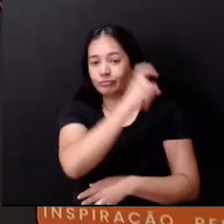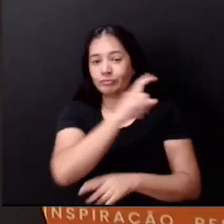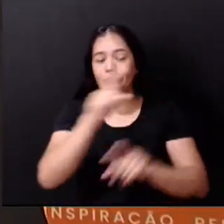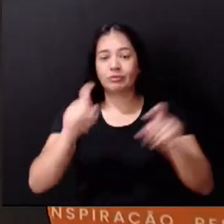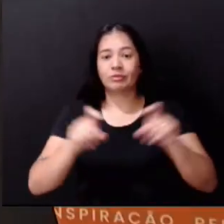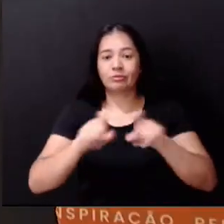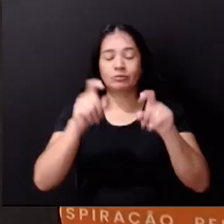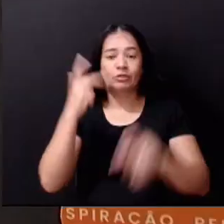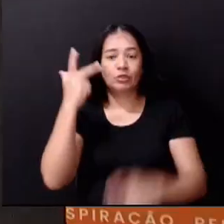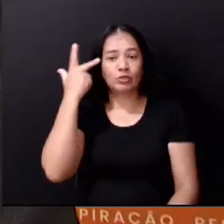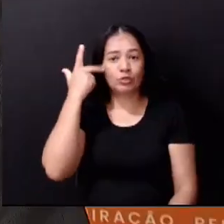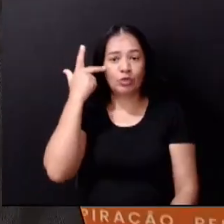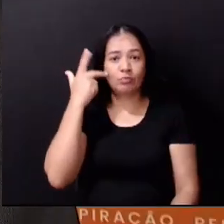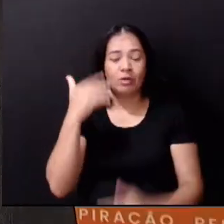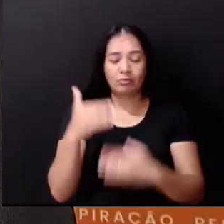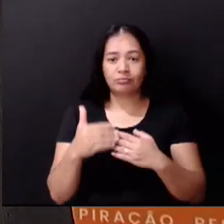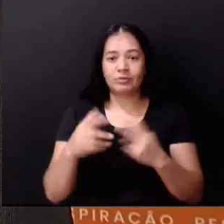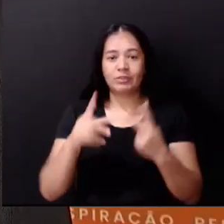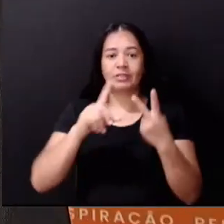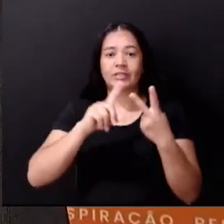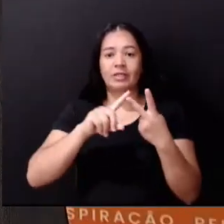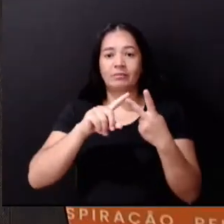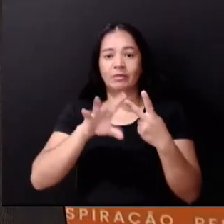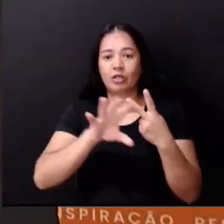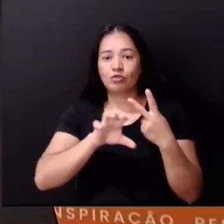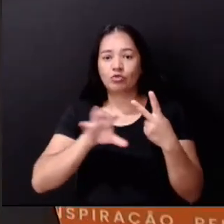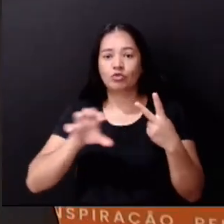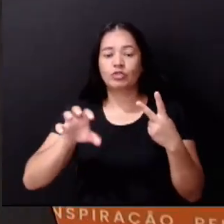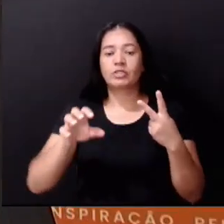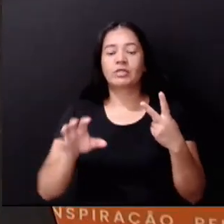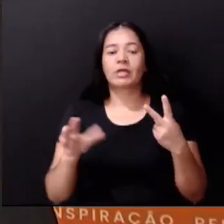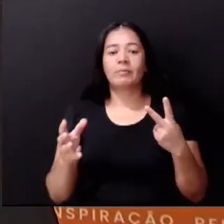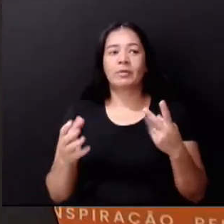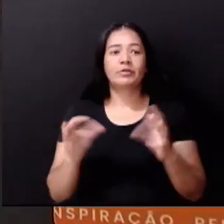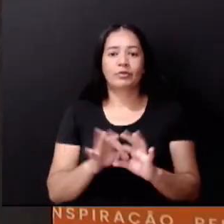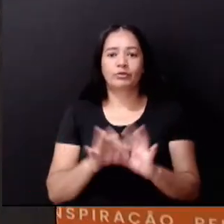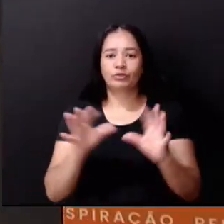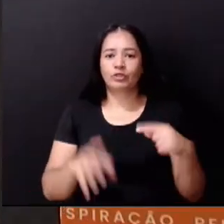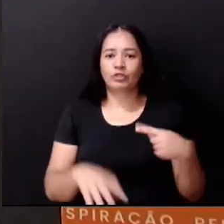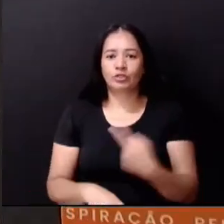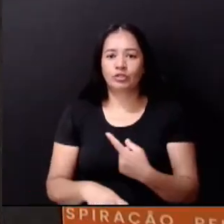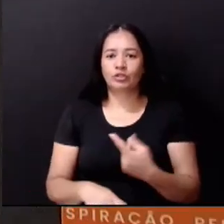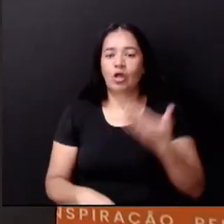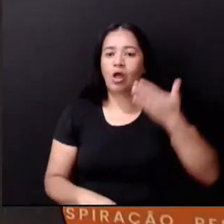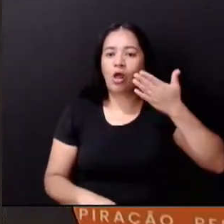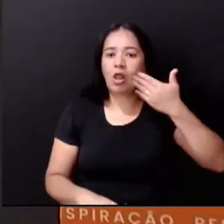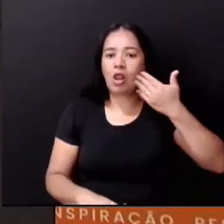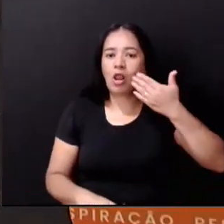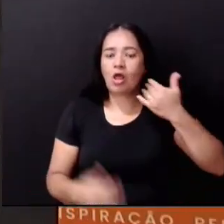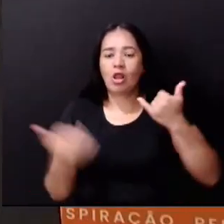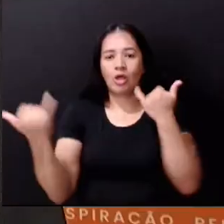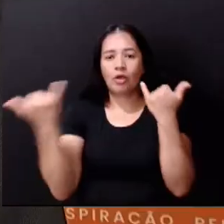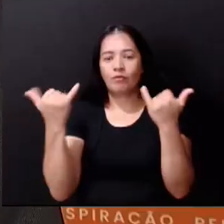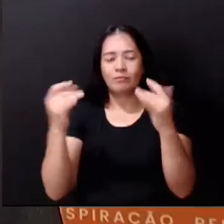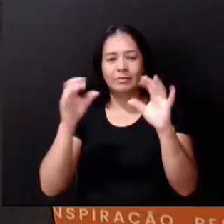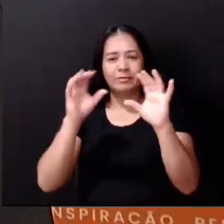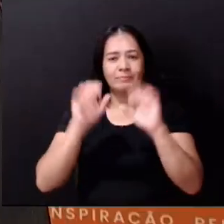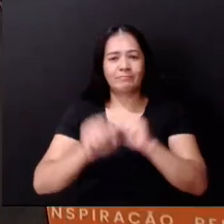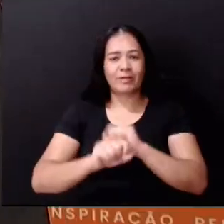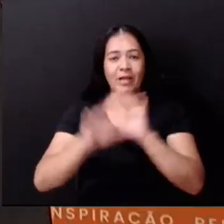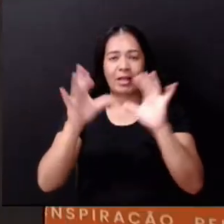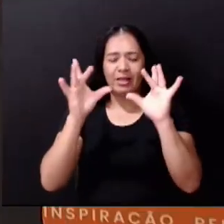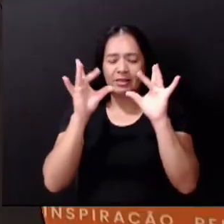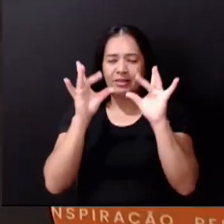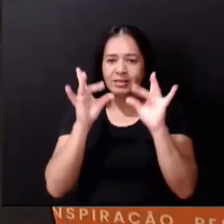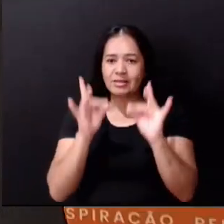parte do sensoriamento quântico, que permite que a gente extraia dados mais precisos em diferentes áreas que